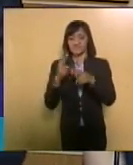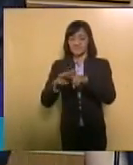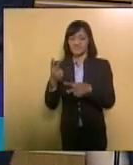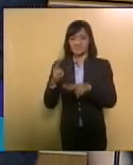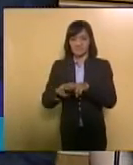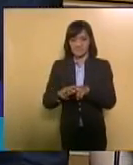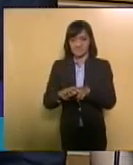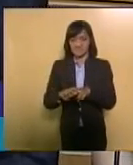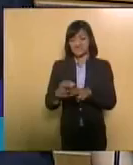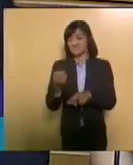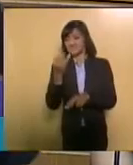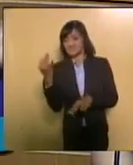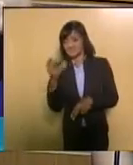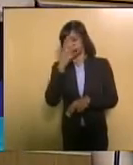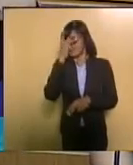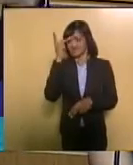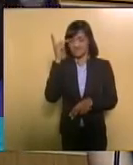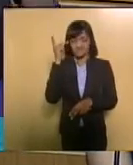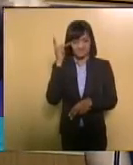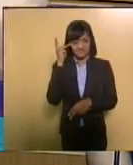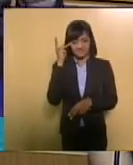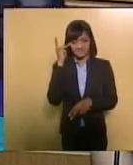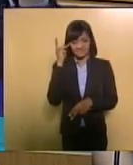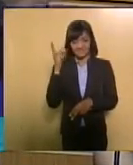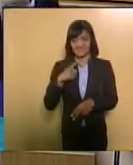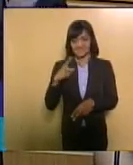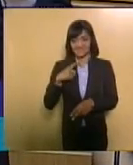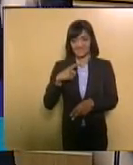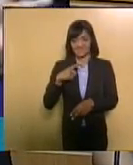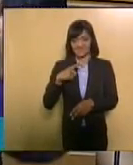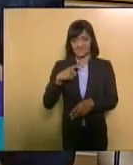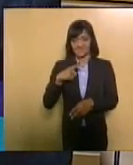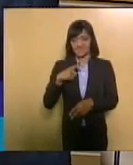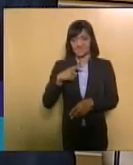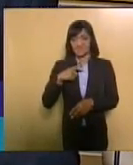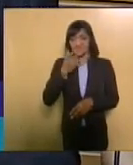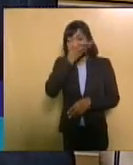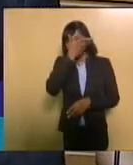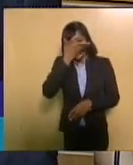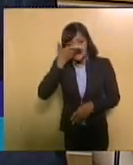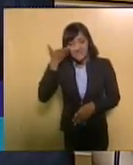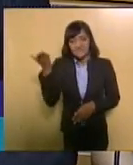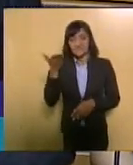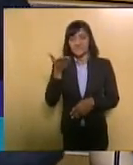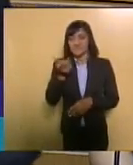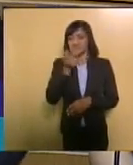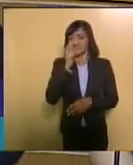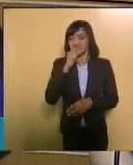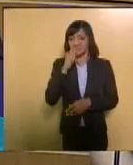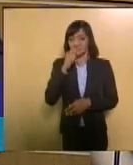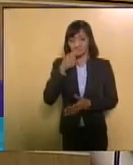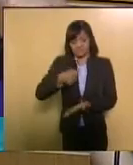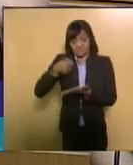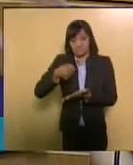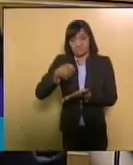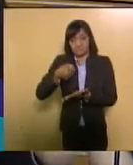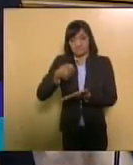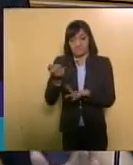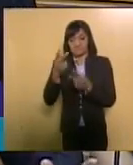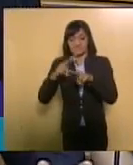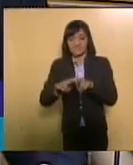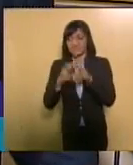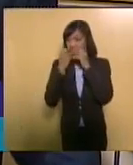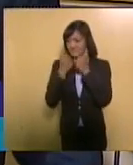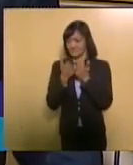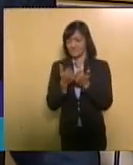prenderam não sei quantos aprenderam tantos quilos toneladas de de maconha cocaína tal tá funcionando que é uma